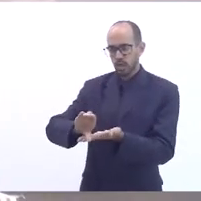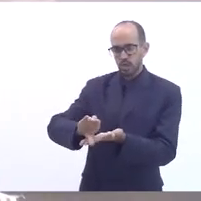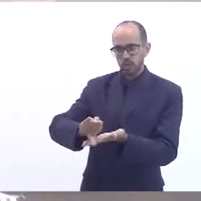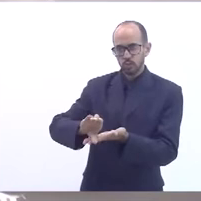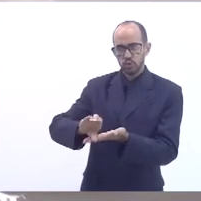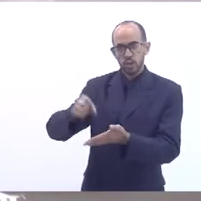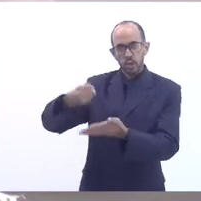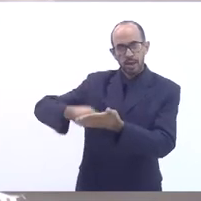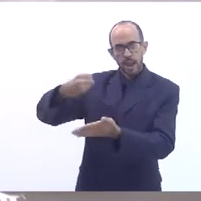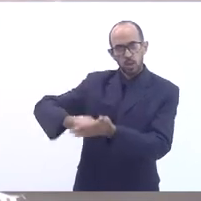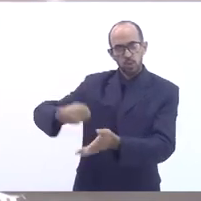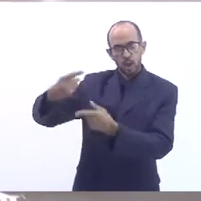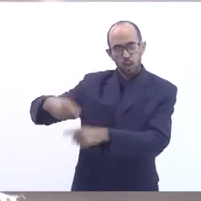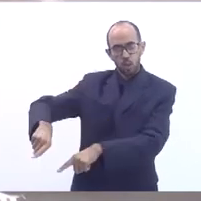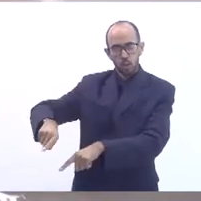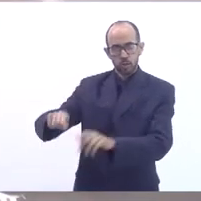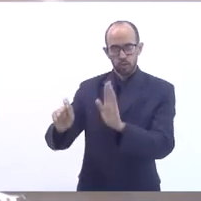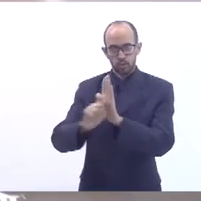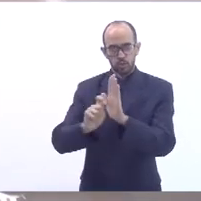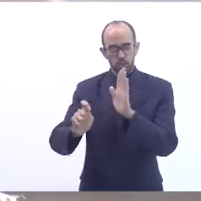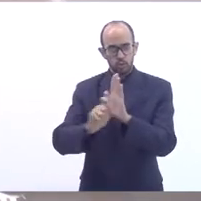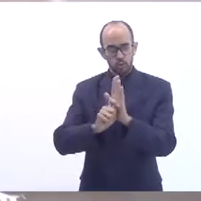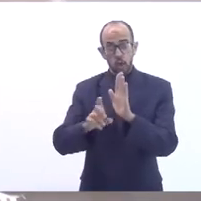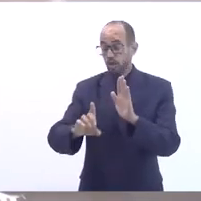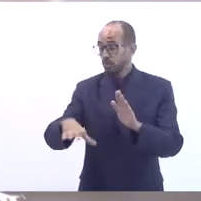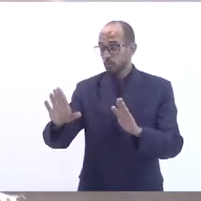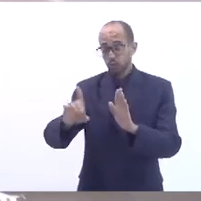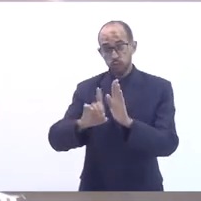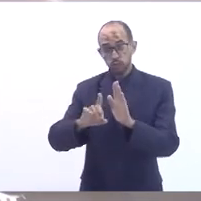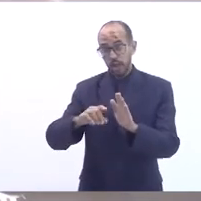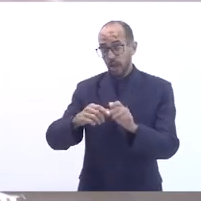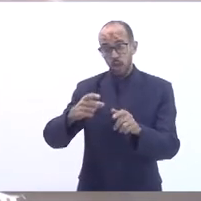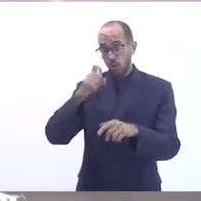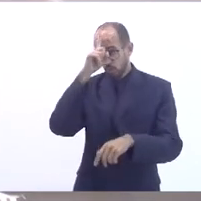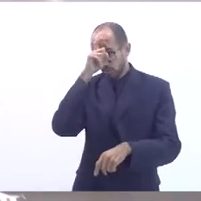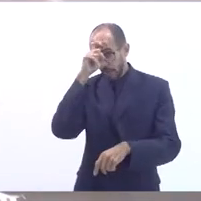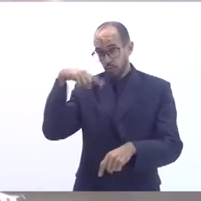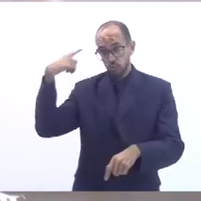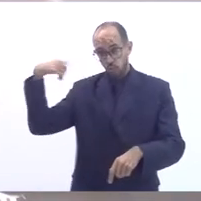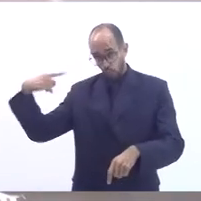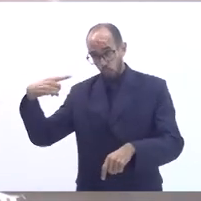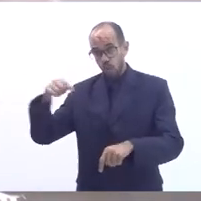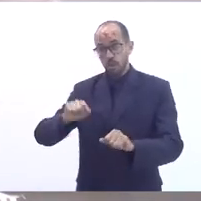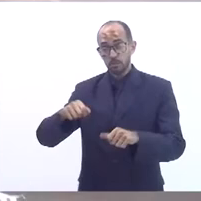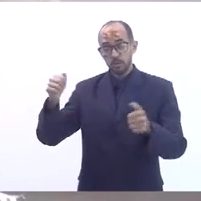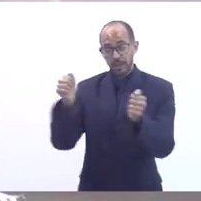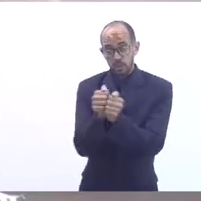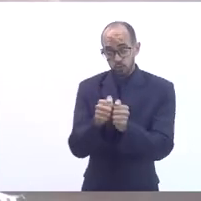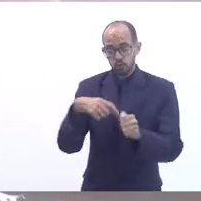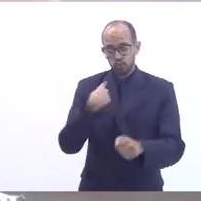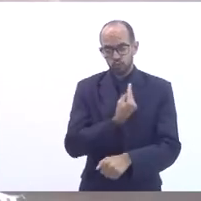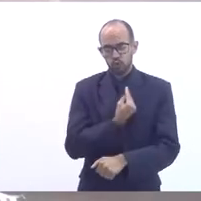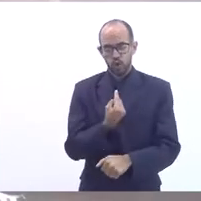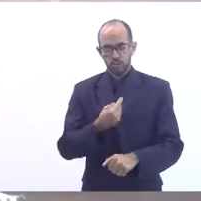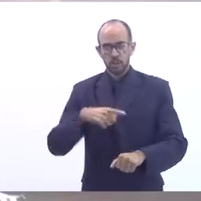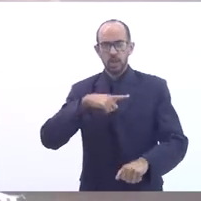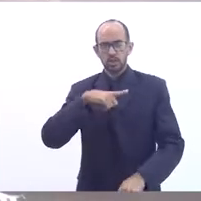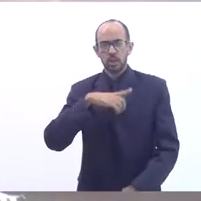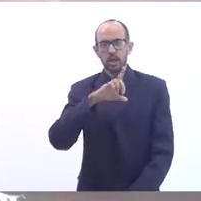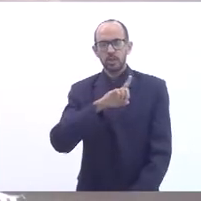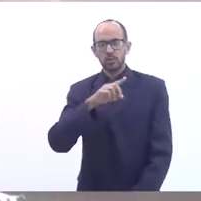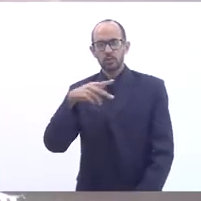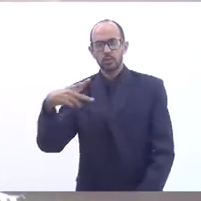luta antimanicomial estarem conosco que é uma forma da gente ampliar também né a gente tem o pessoal da Defensoria